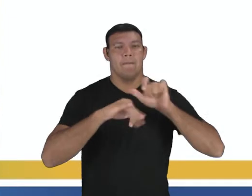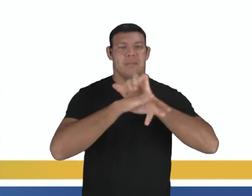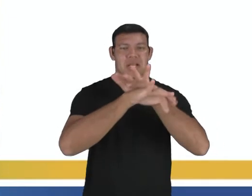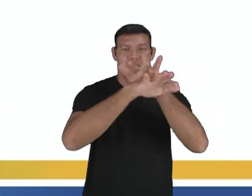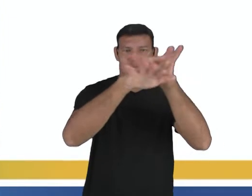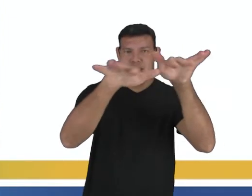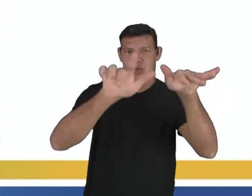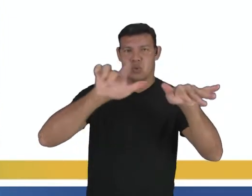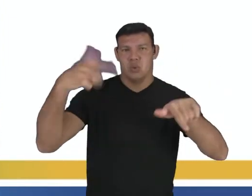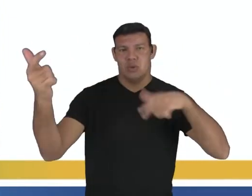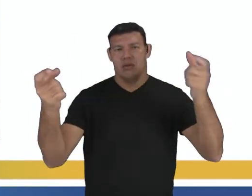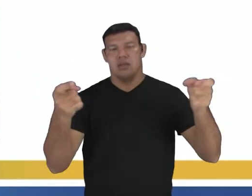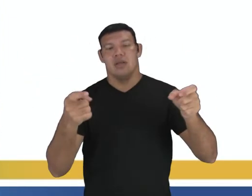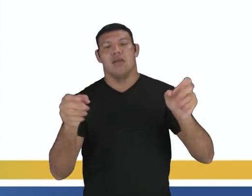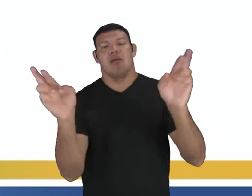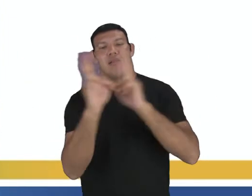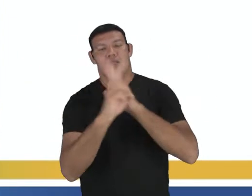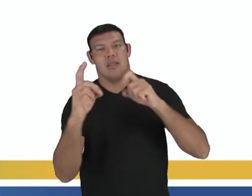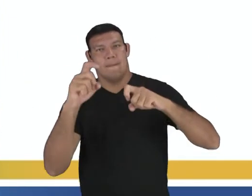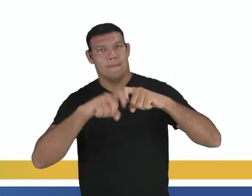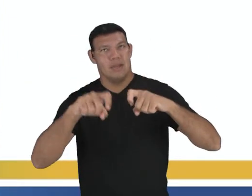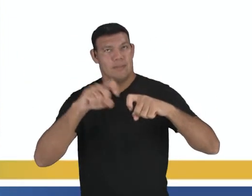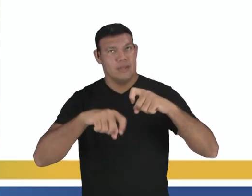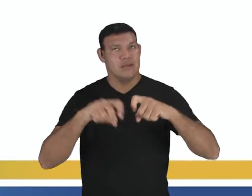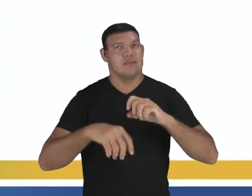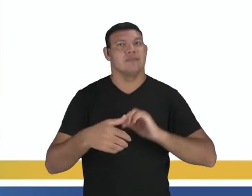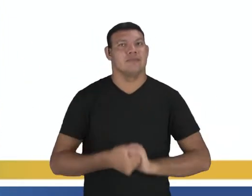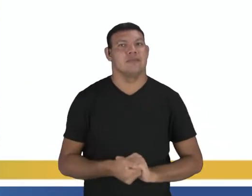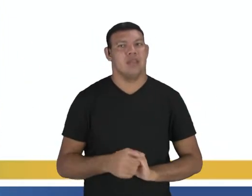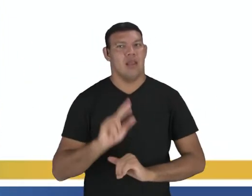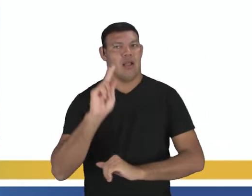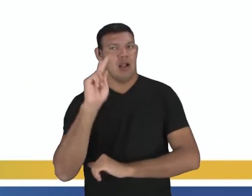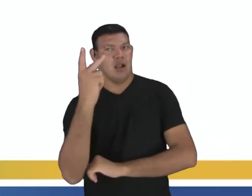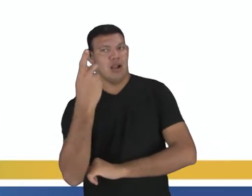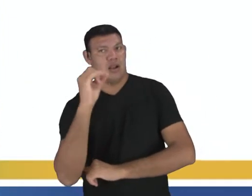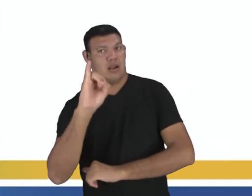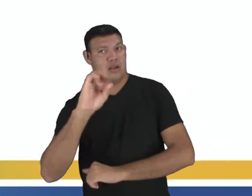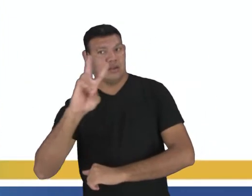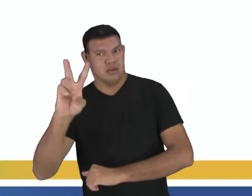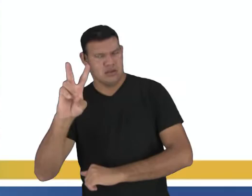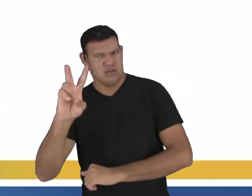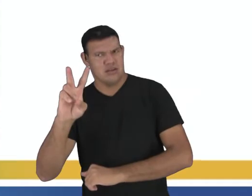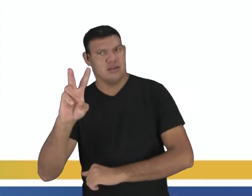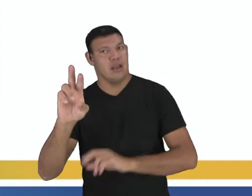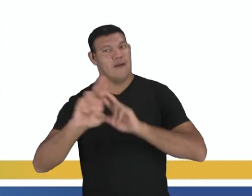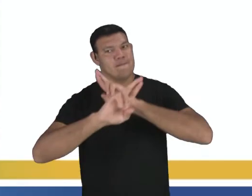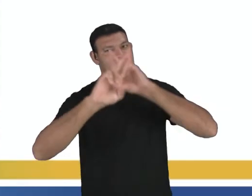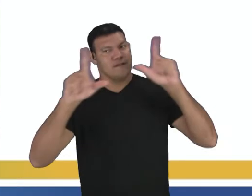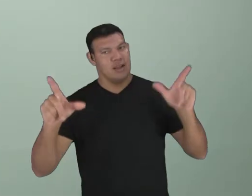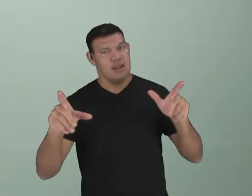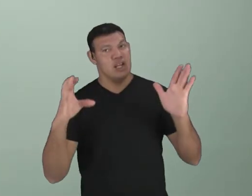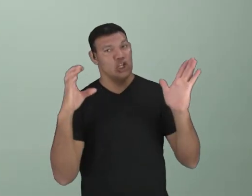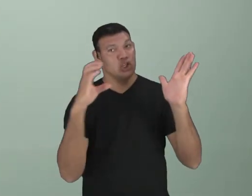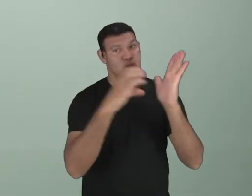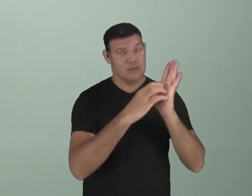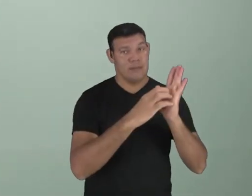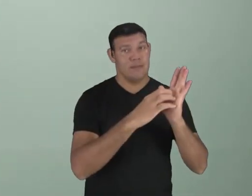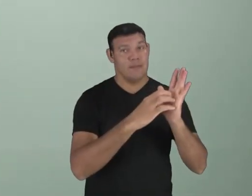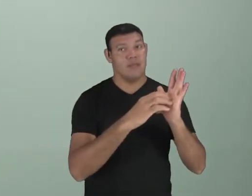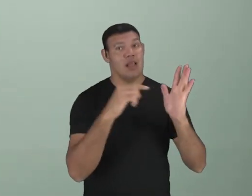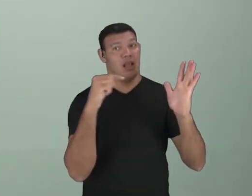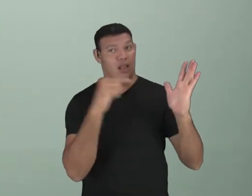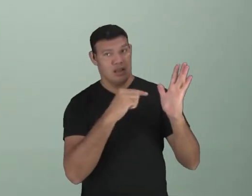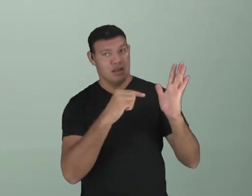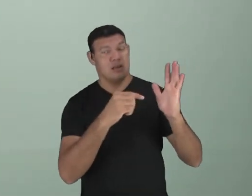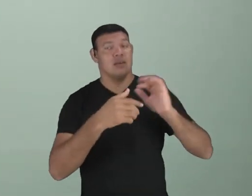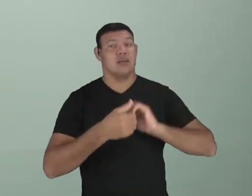E é importante que você diferencie HIV de AIDS, tá, gente? Uma pessoa que tem HIV, necessariamente não tem AIDS, tá bom?